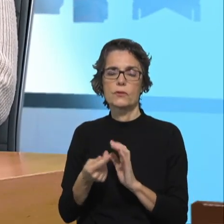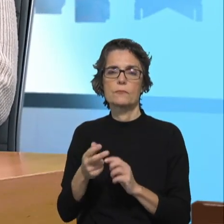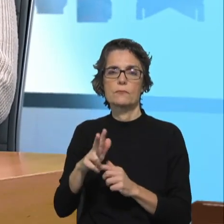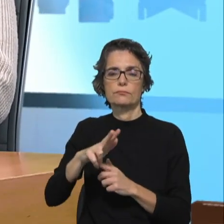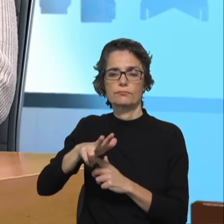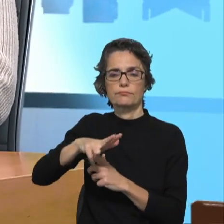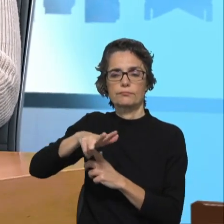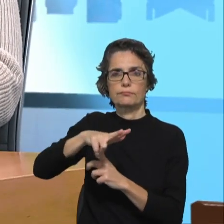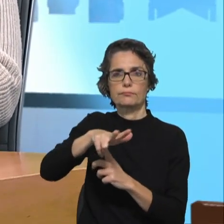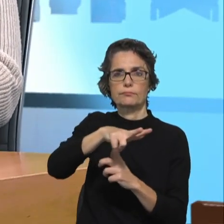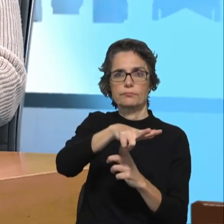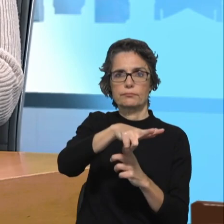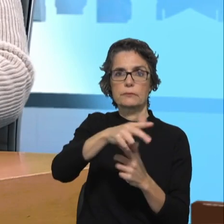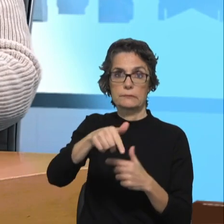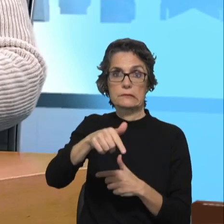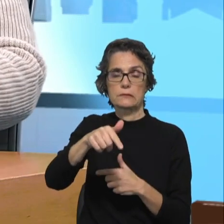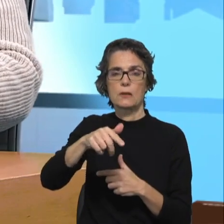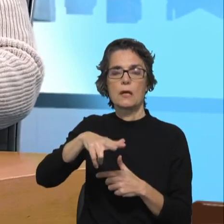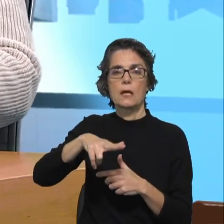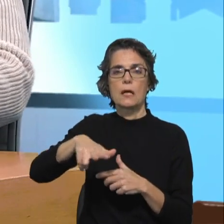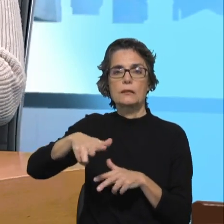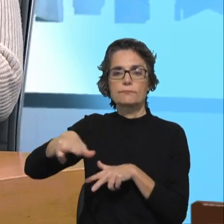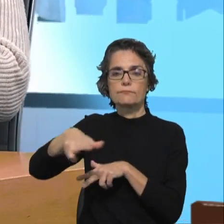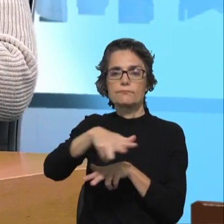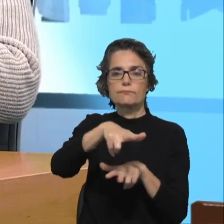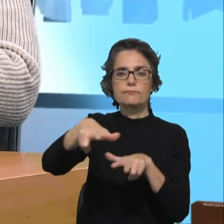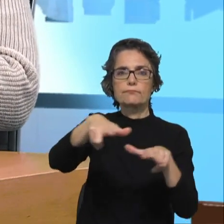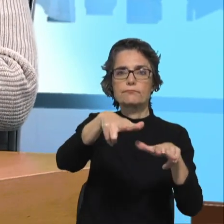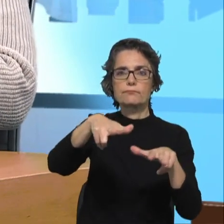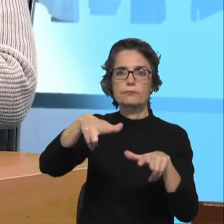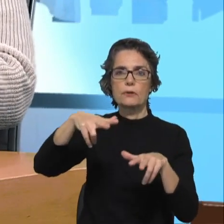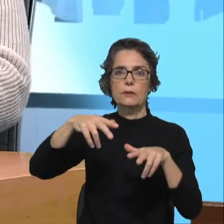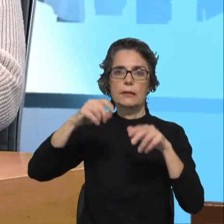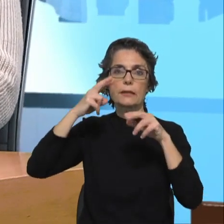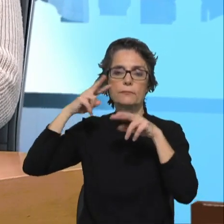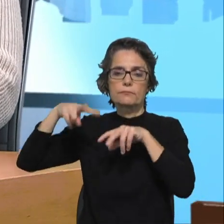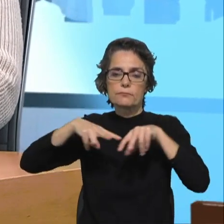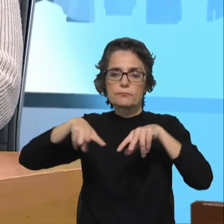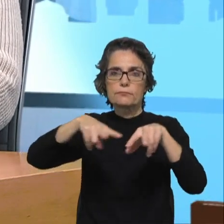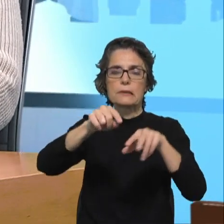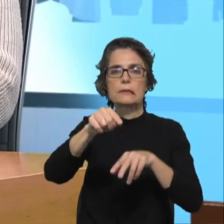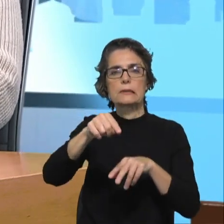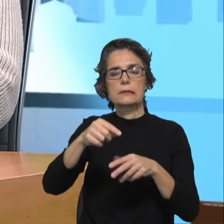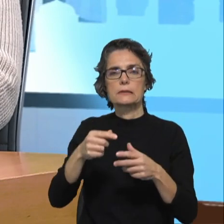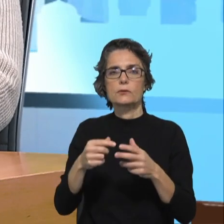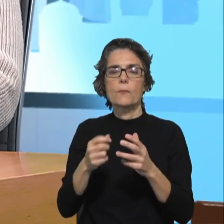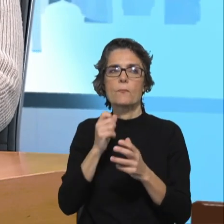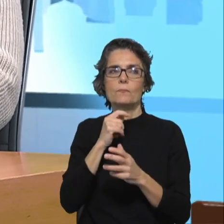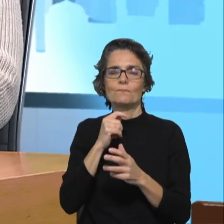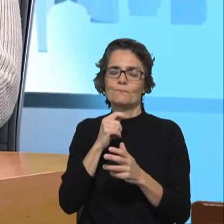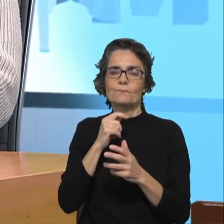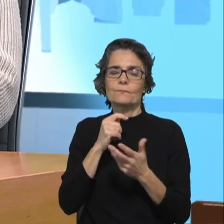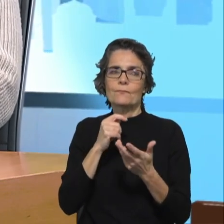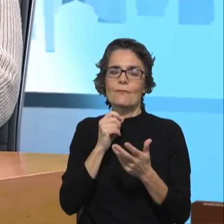E os drones são, enfim, instrumentos que nos desligam um pouco da ação. E isto torna, como diz o Papa